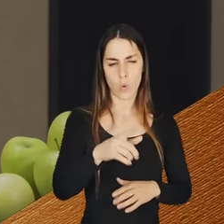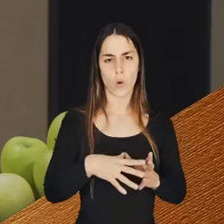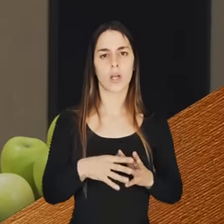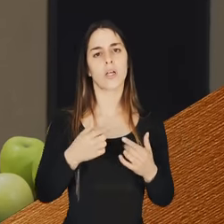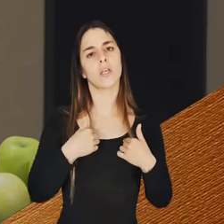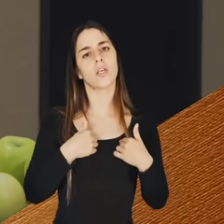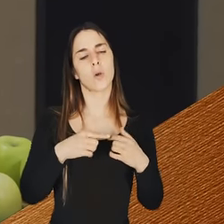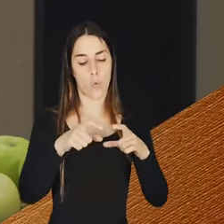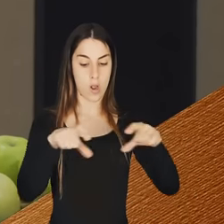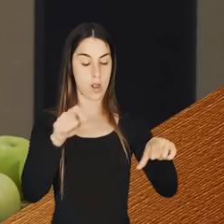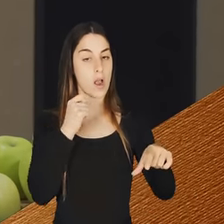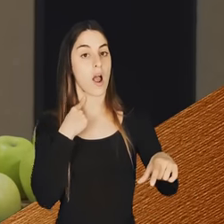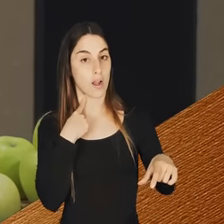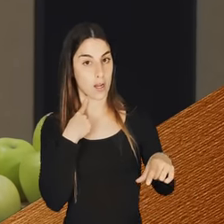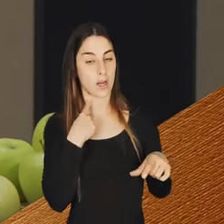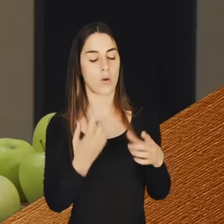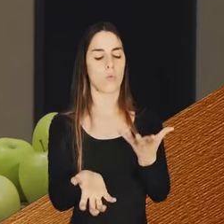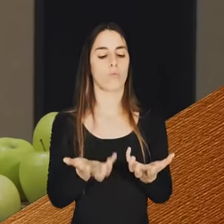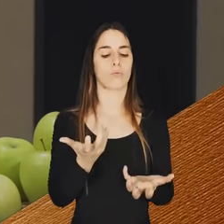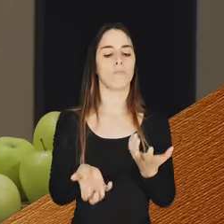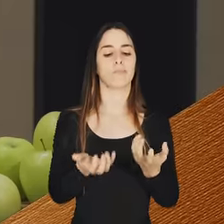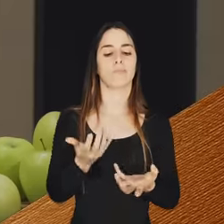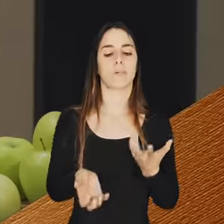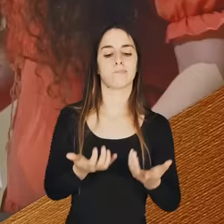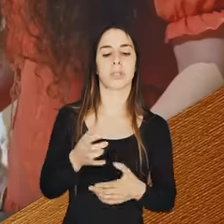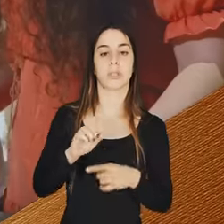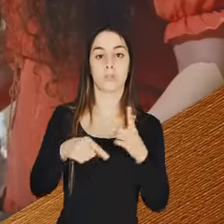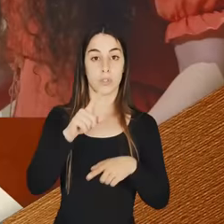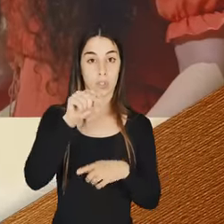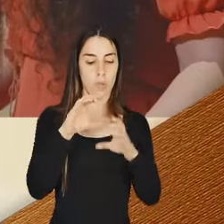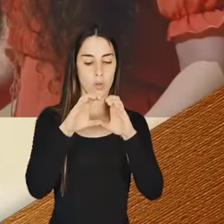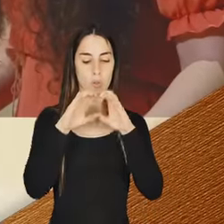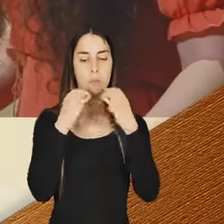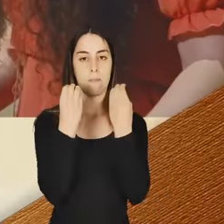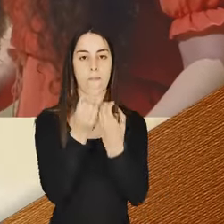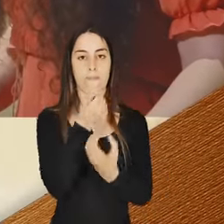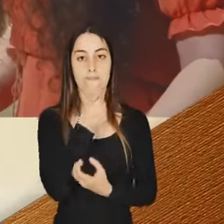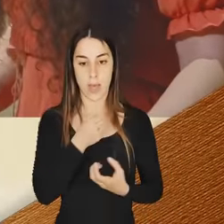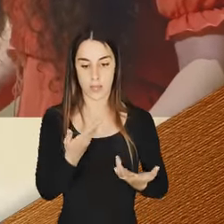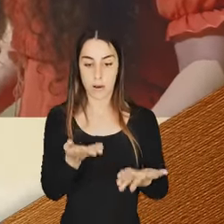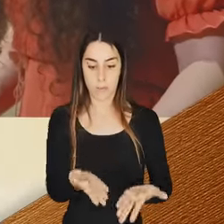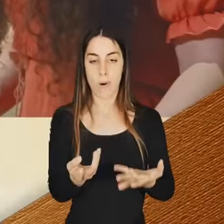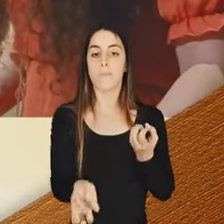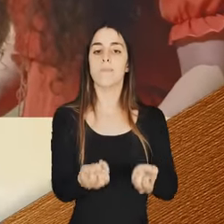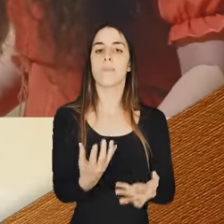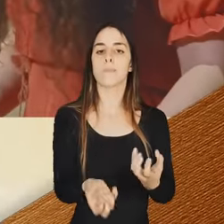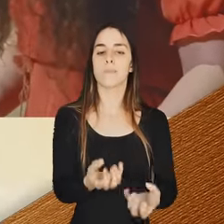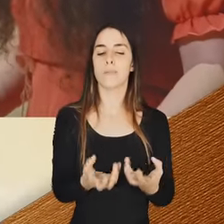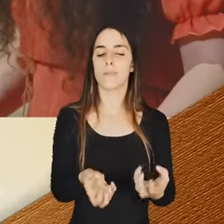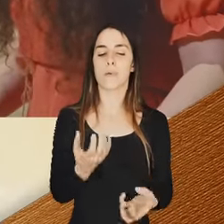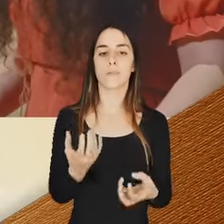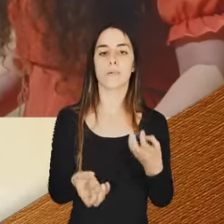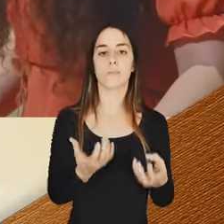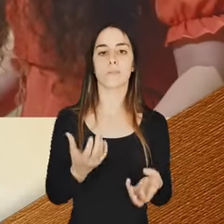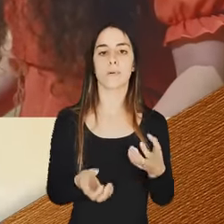a entremeada. Depois cozi também o teu tomate, Vítor, aqui está. Tenho